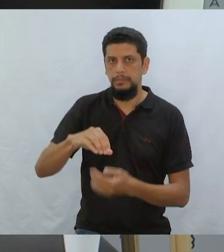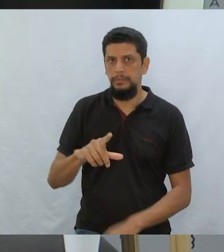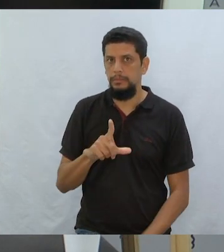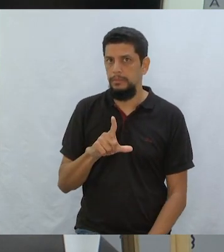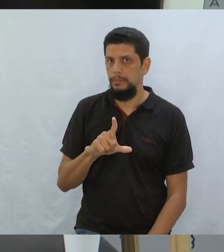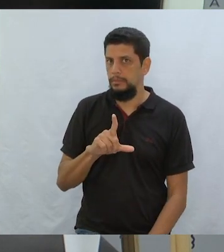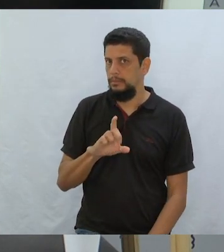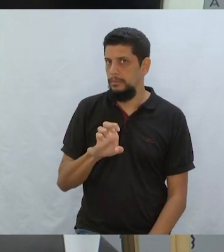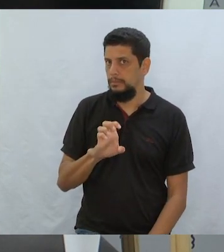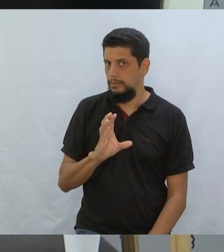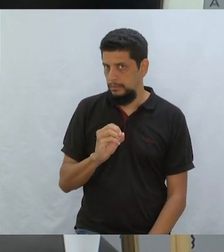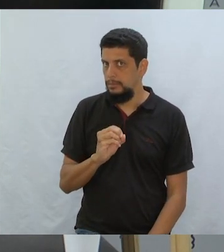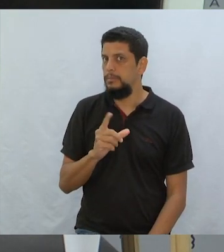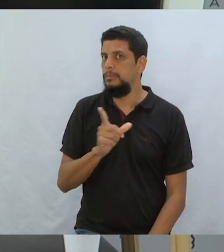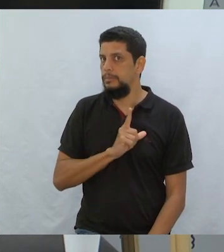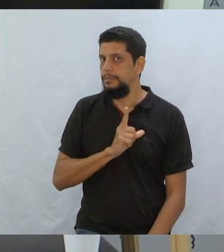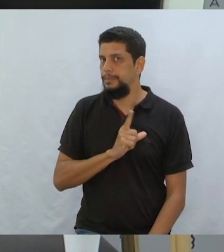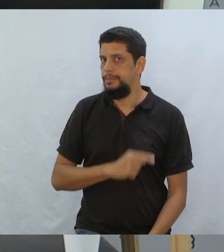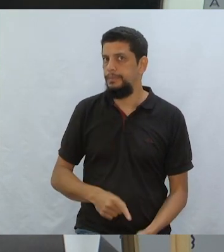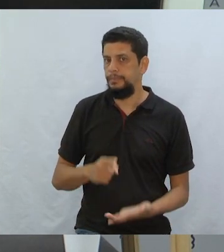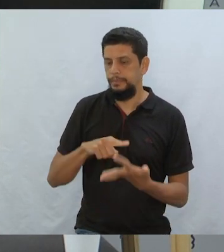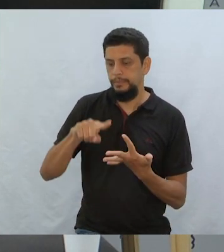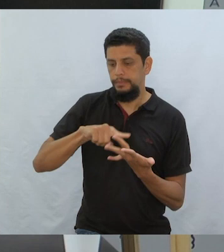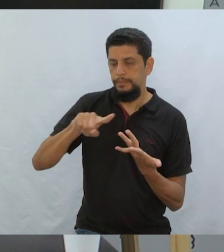Léo? Vamos lá.